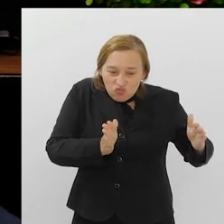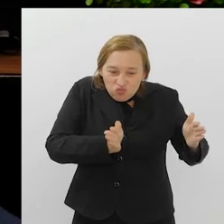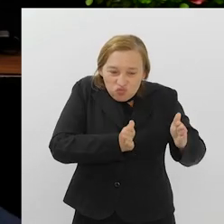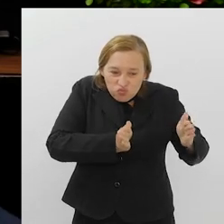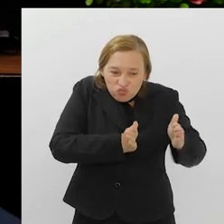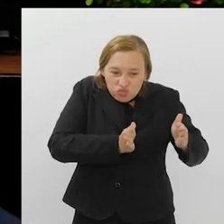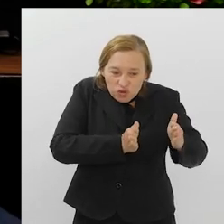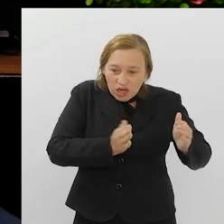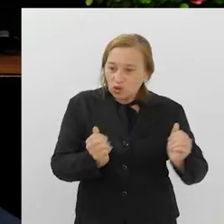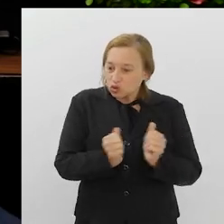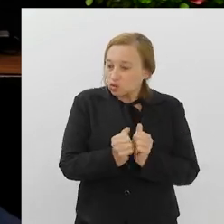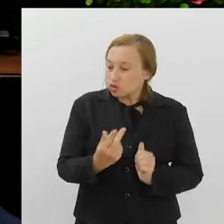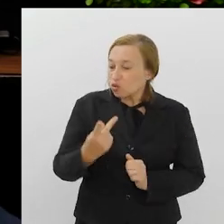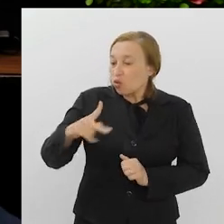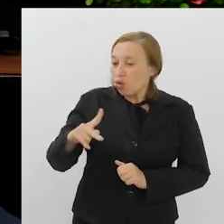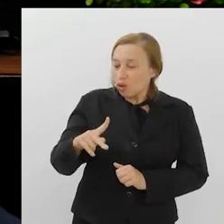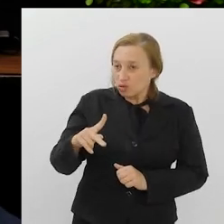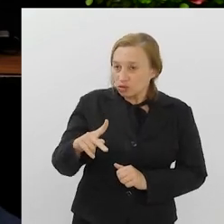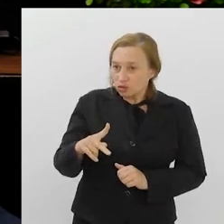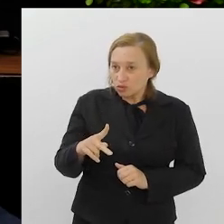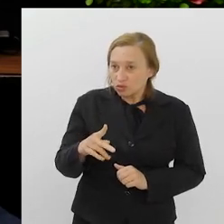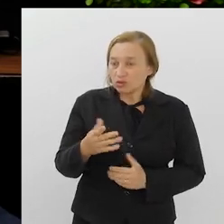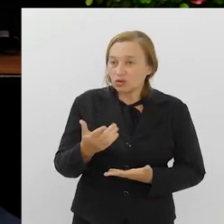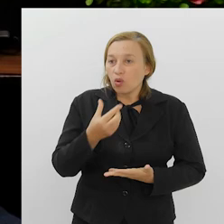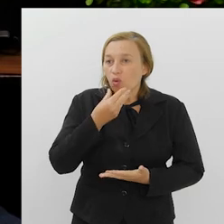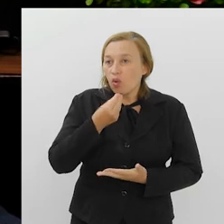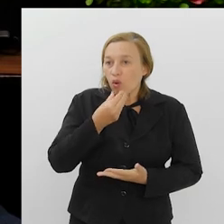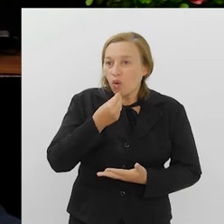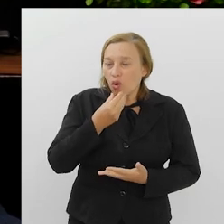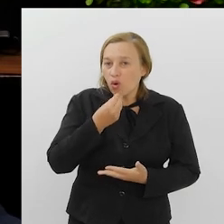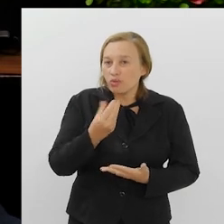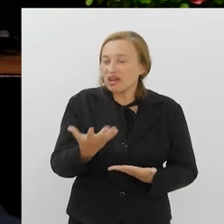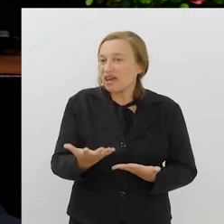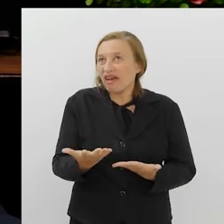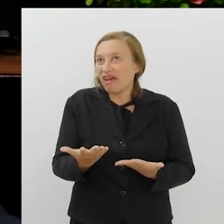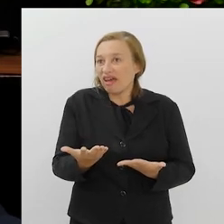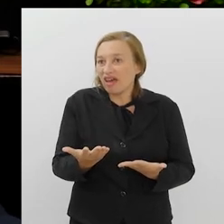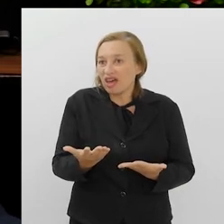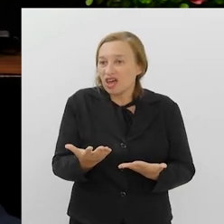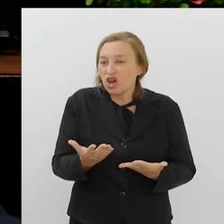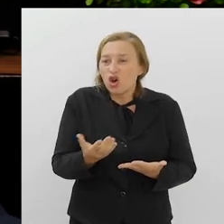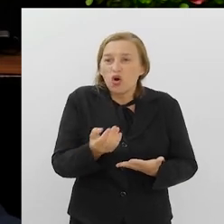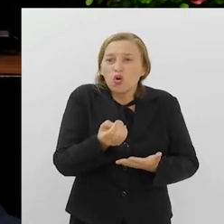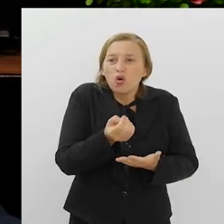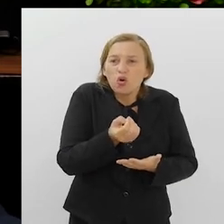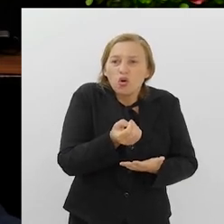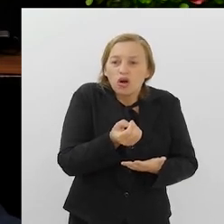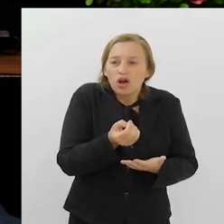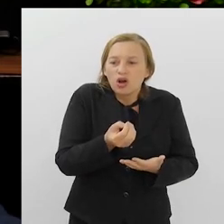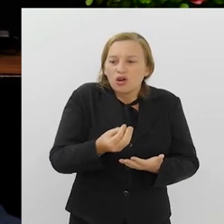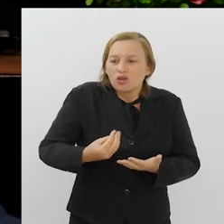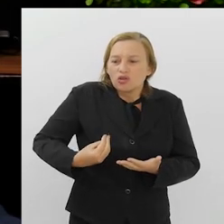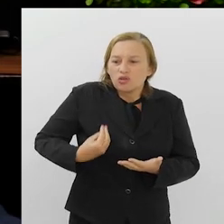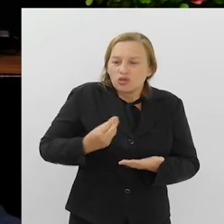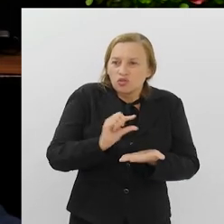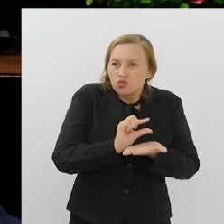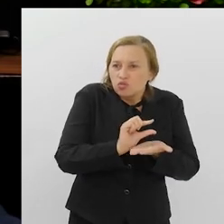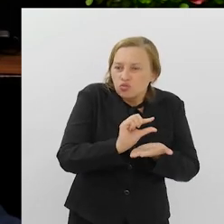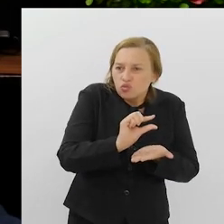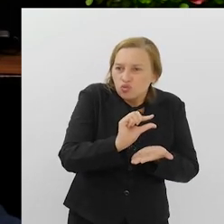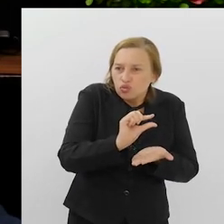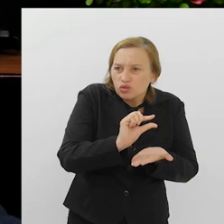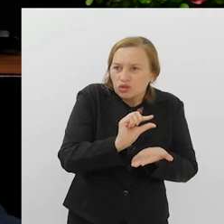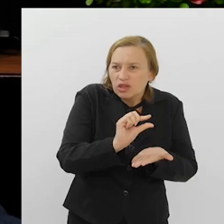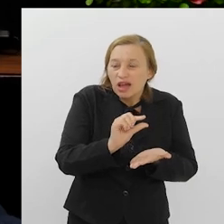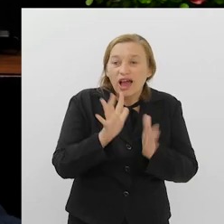das moças e é uma vida espartana né ganham ali eh eh um pouquinho do que eles já guardaram ou